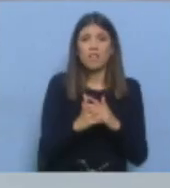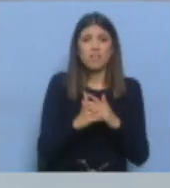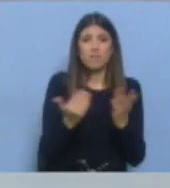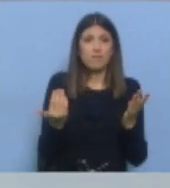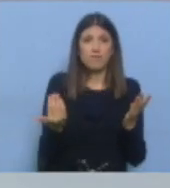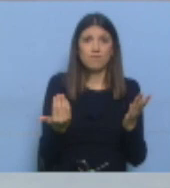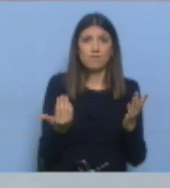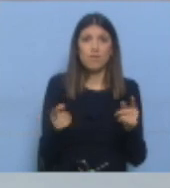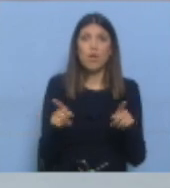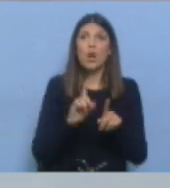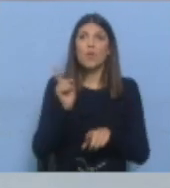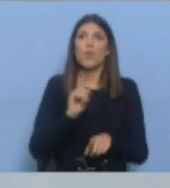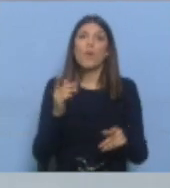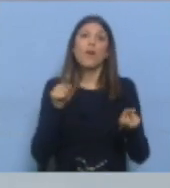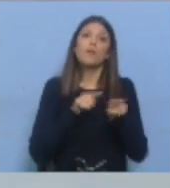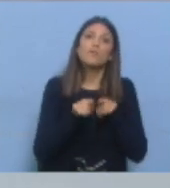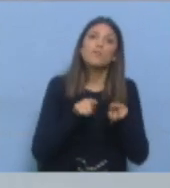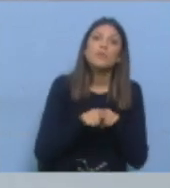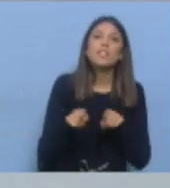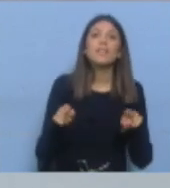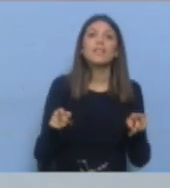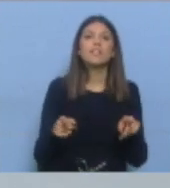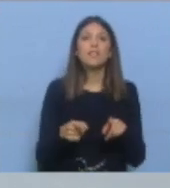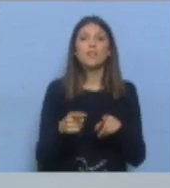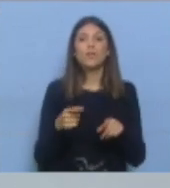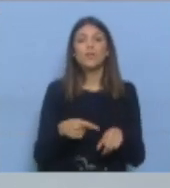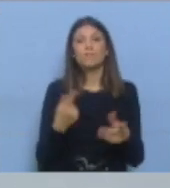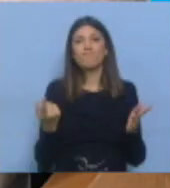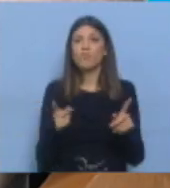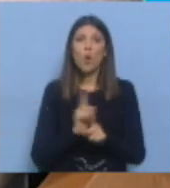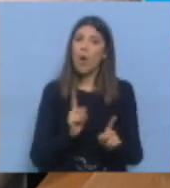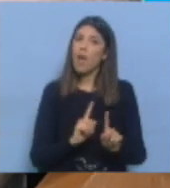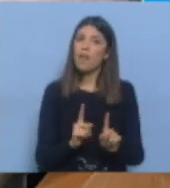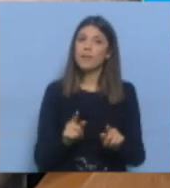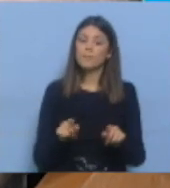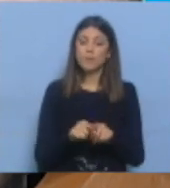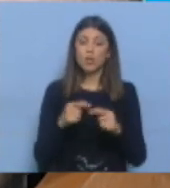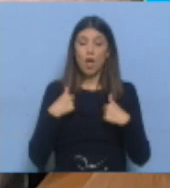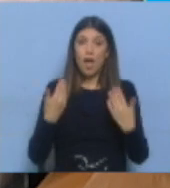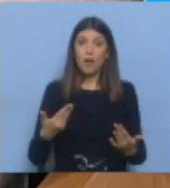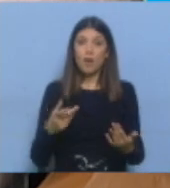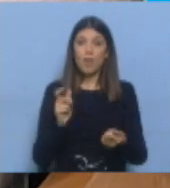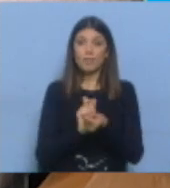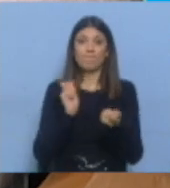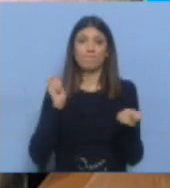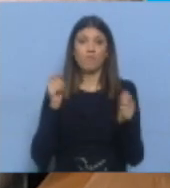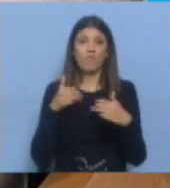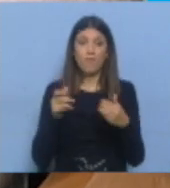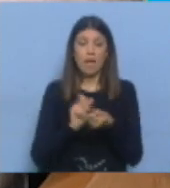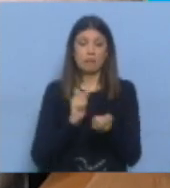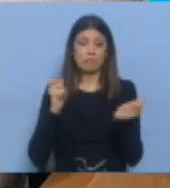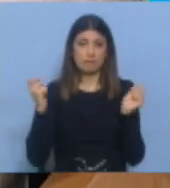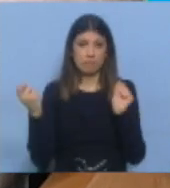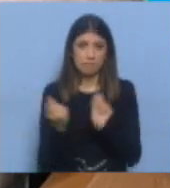Não é um político que espera que corra bem para voltar a ser eleito. Nós estamos num ponto de viragem num sentido, é que há intenções que